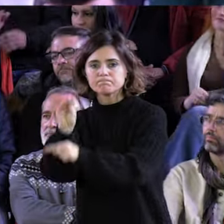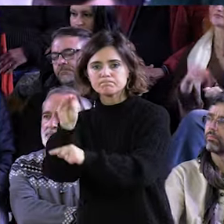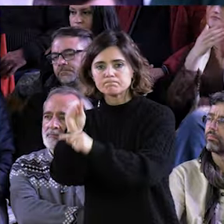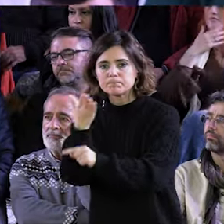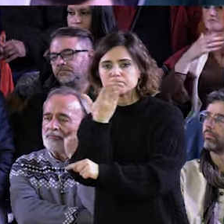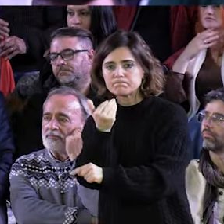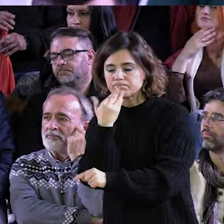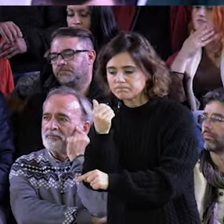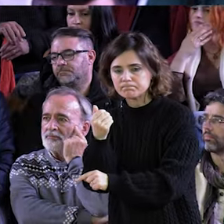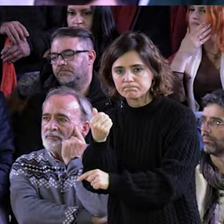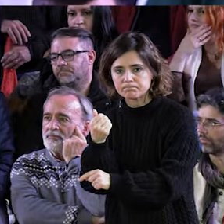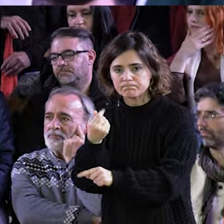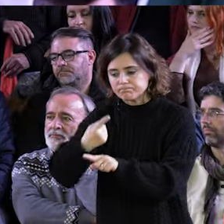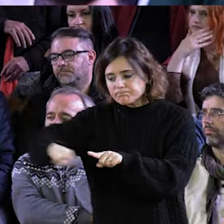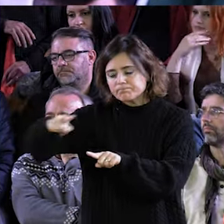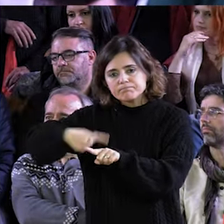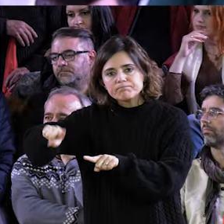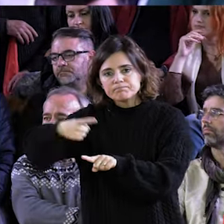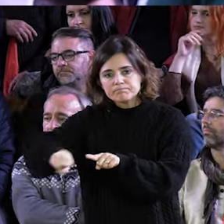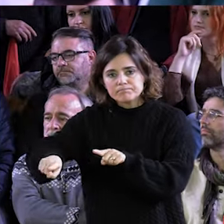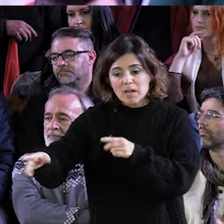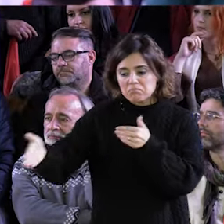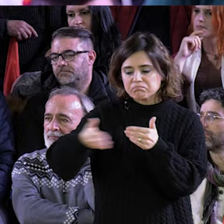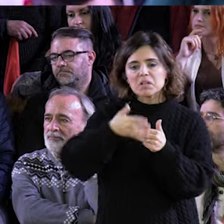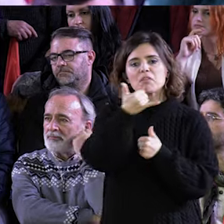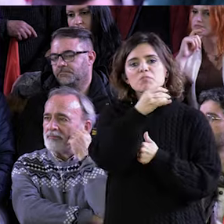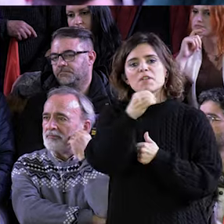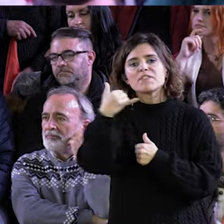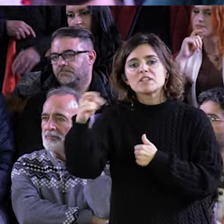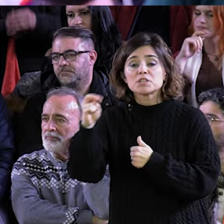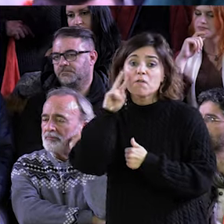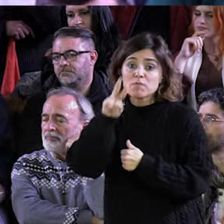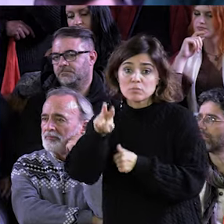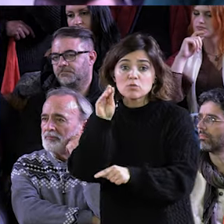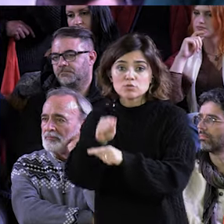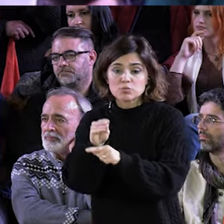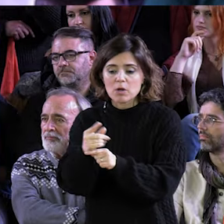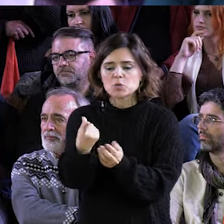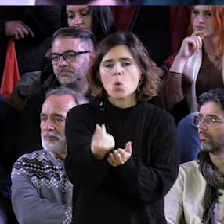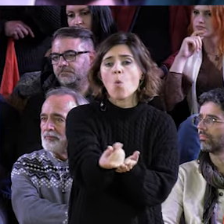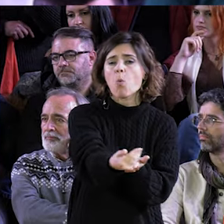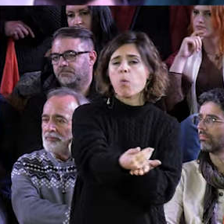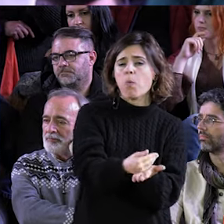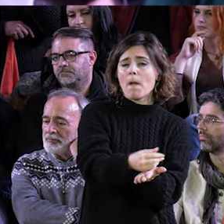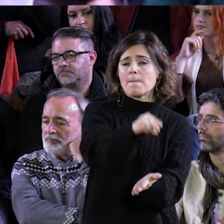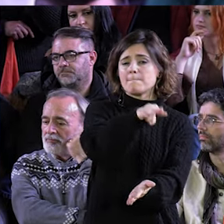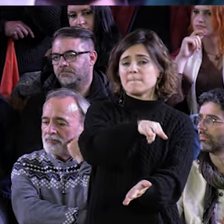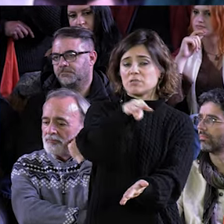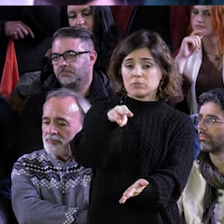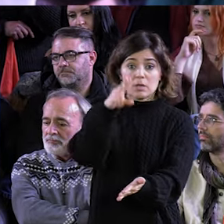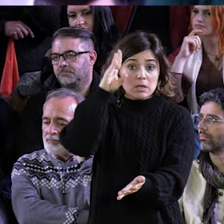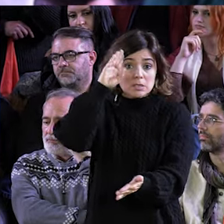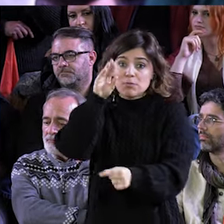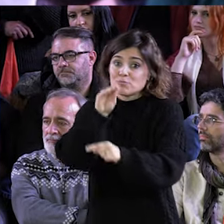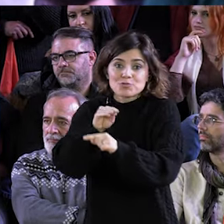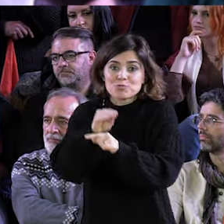contas de 2023, vimos como os bancos em Portugal ganharam todos muitos e muitos milhões. Sabendo que estes bancos não imprimem notas, porque